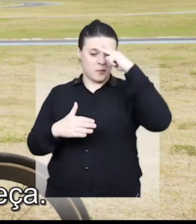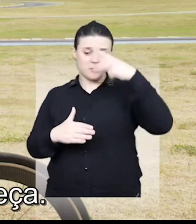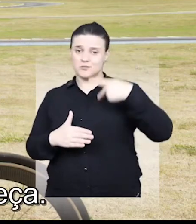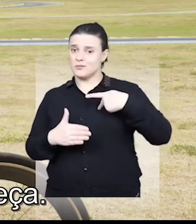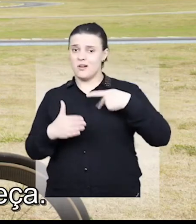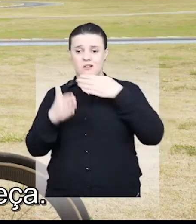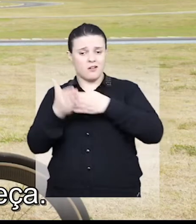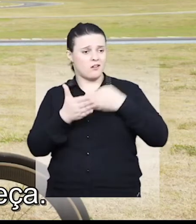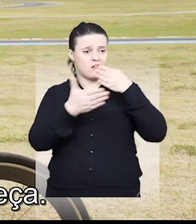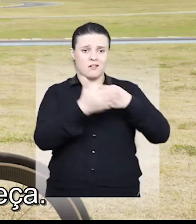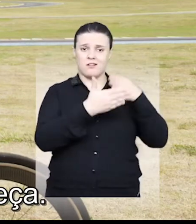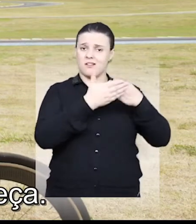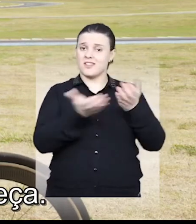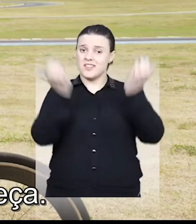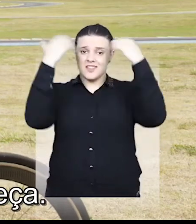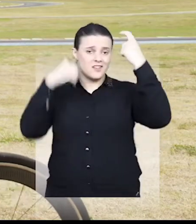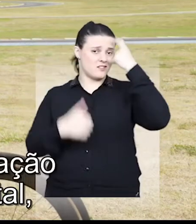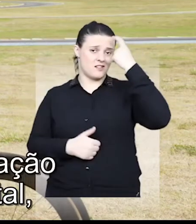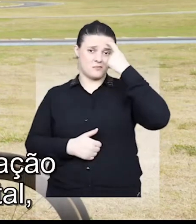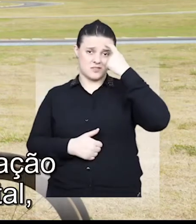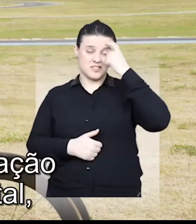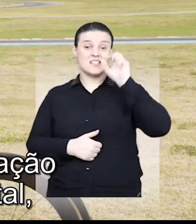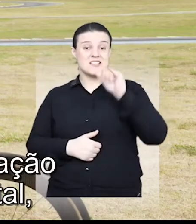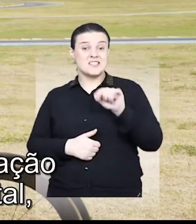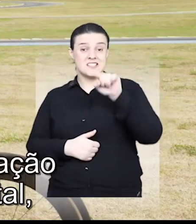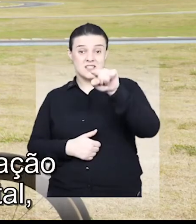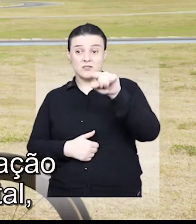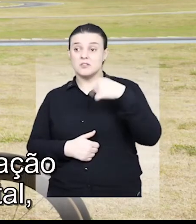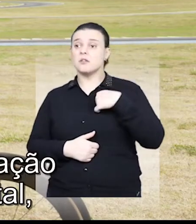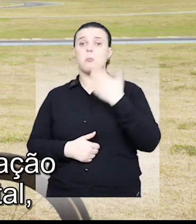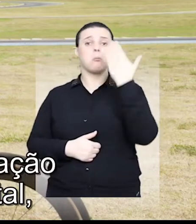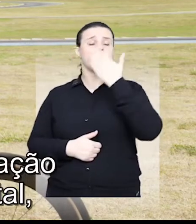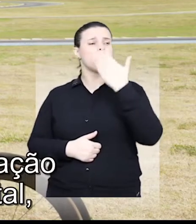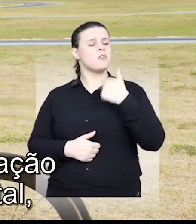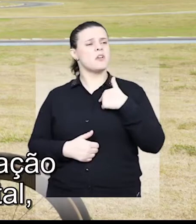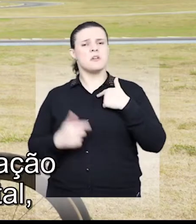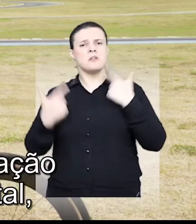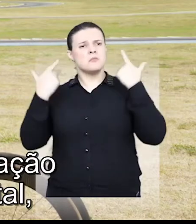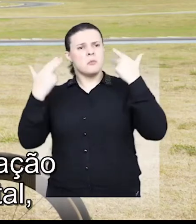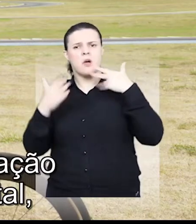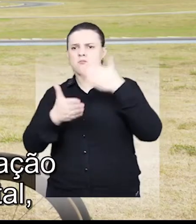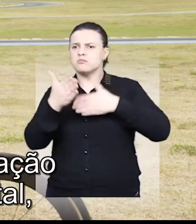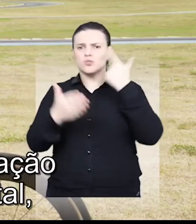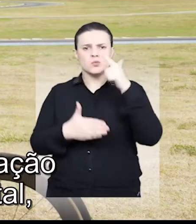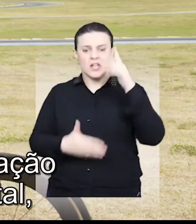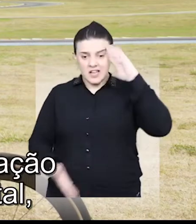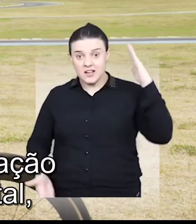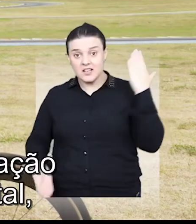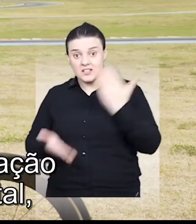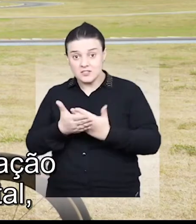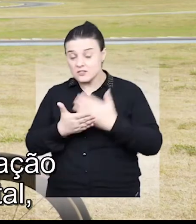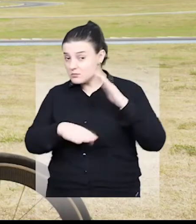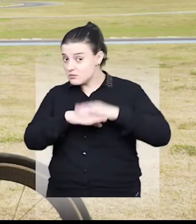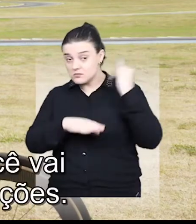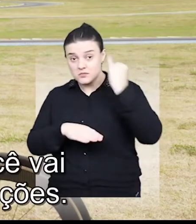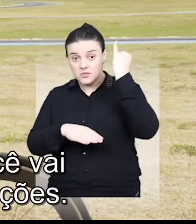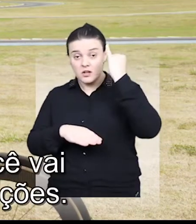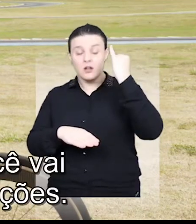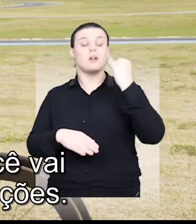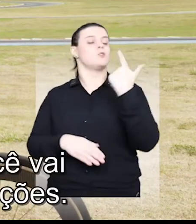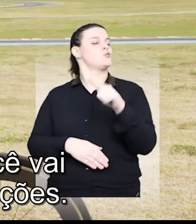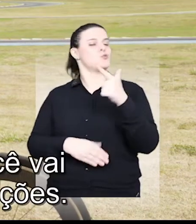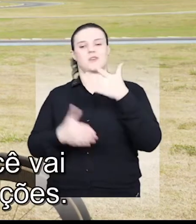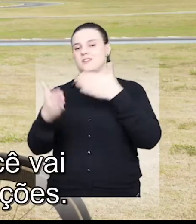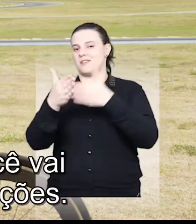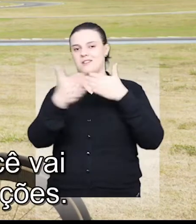limitação está na nossa cabeça. Então, se você não vê nenhuma limitação e acredita nisso, que é o fundamental, com certeza